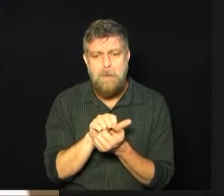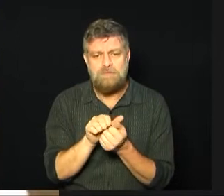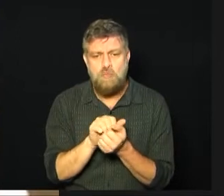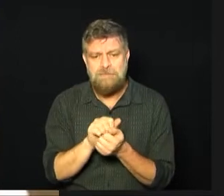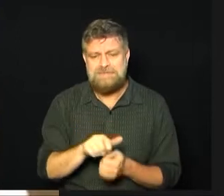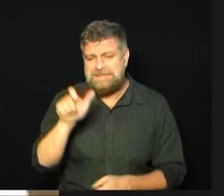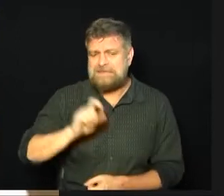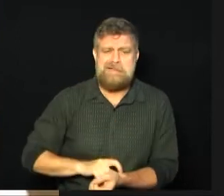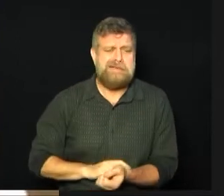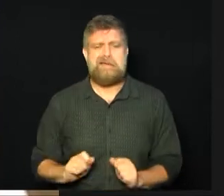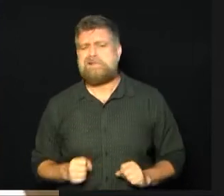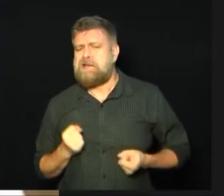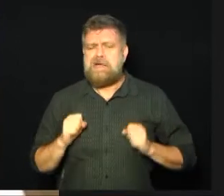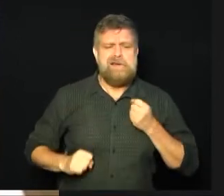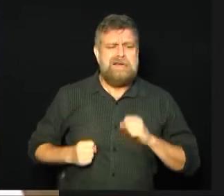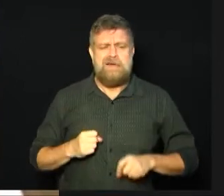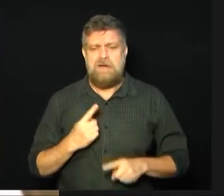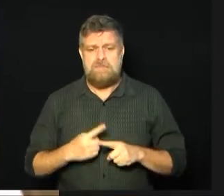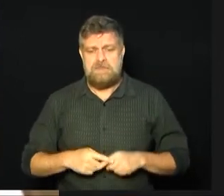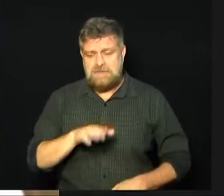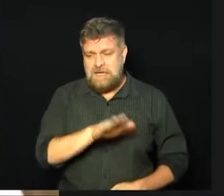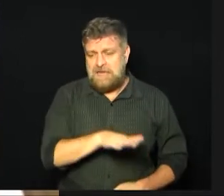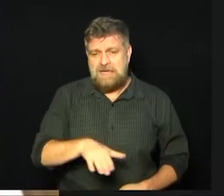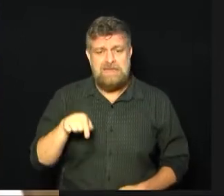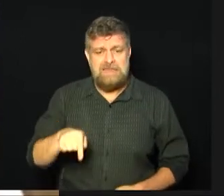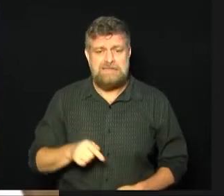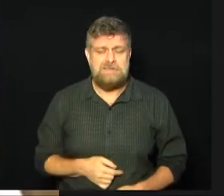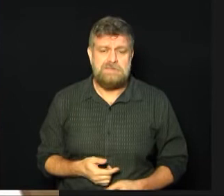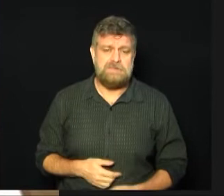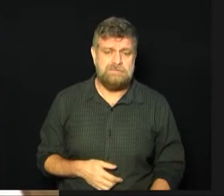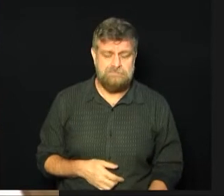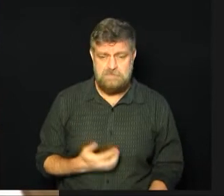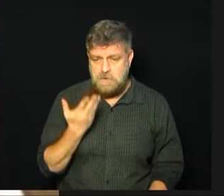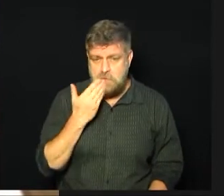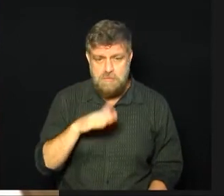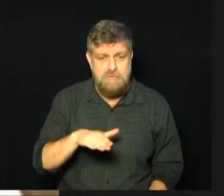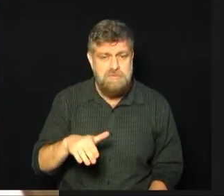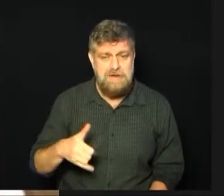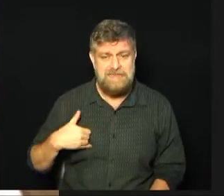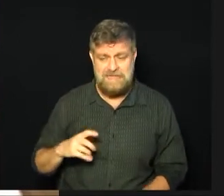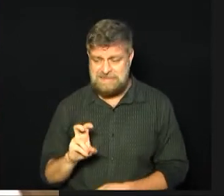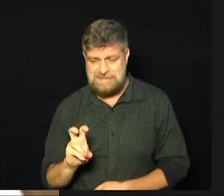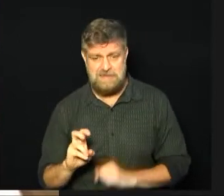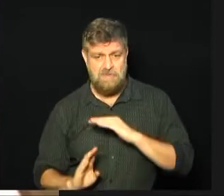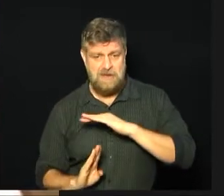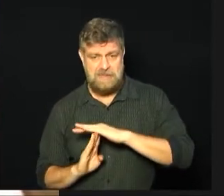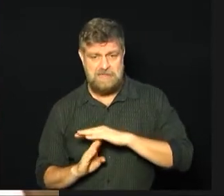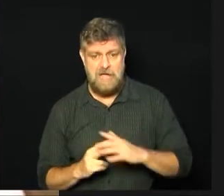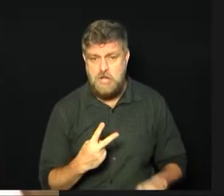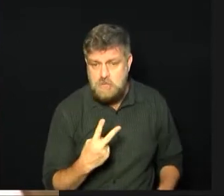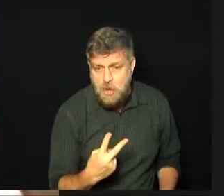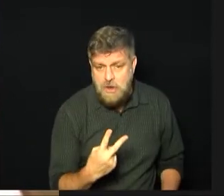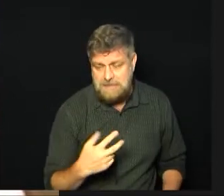muito irritada por causa disso, porque geralmente são em crianças pequenas, né, menores de 5 anos e até menores de 2,